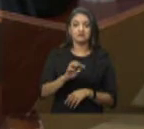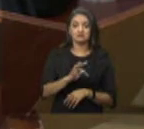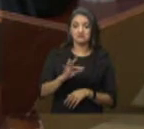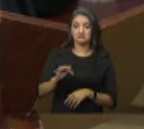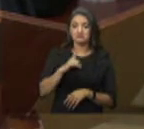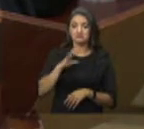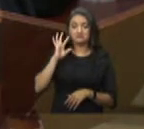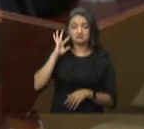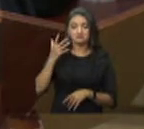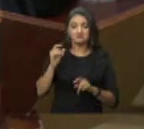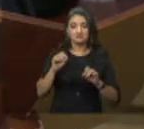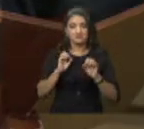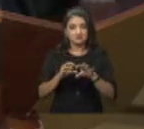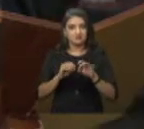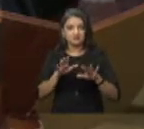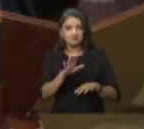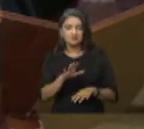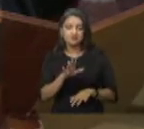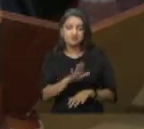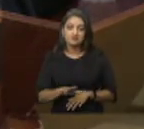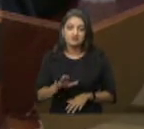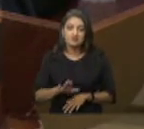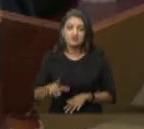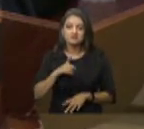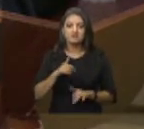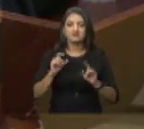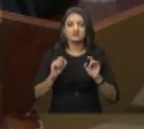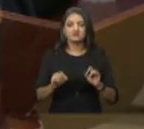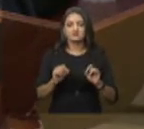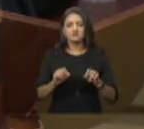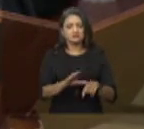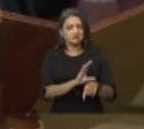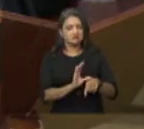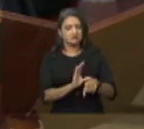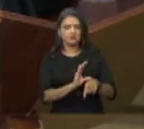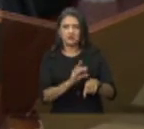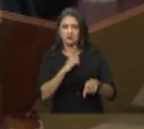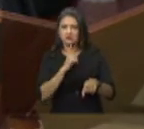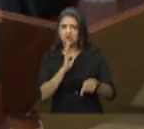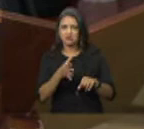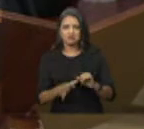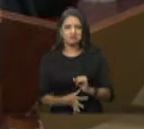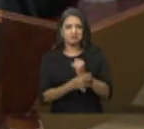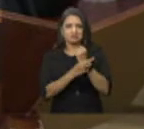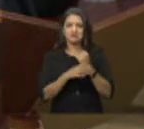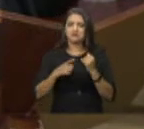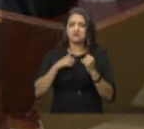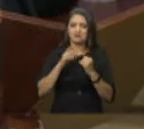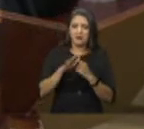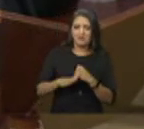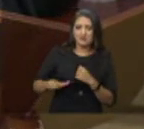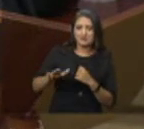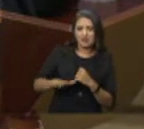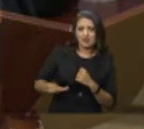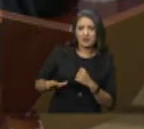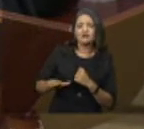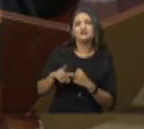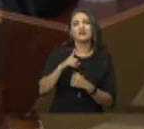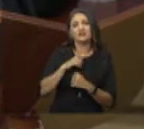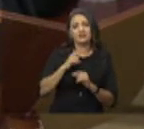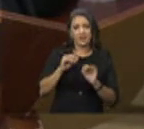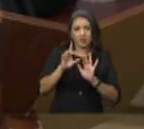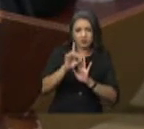que a educação infantil representa prerrogativa constitucional indisponível que deferidas a essas assegura